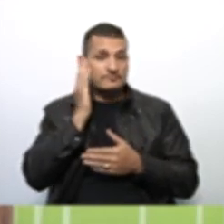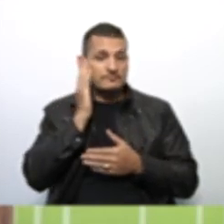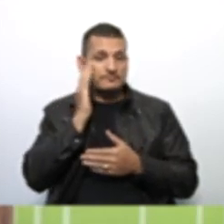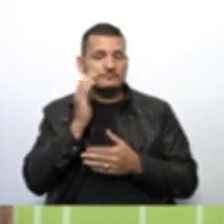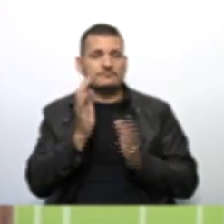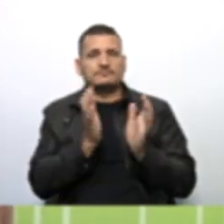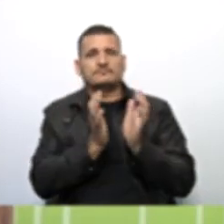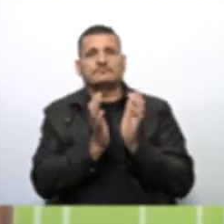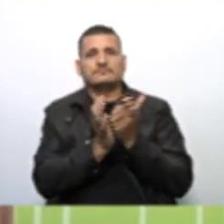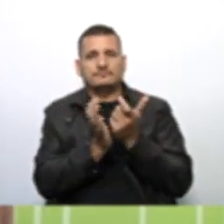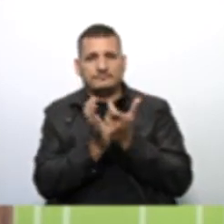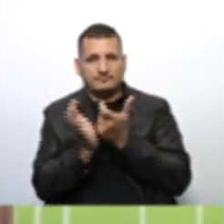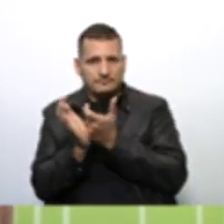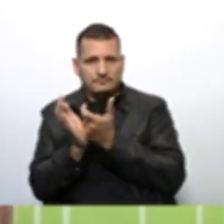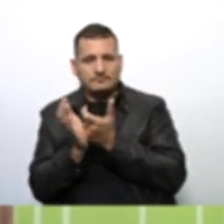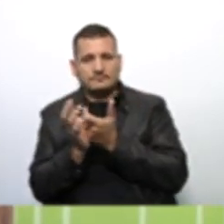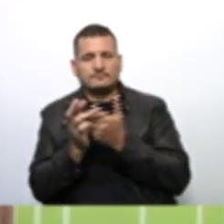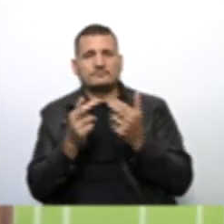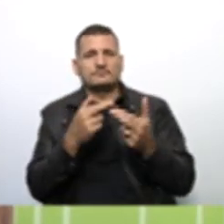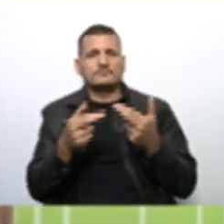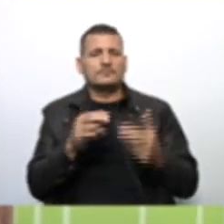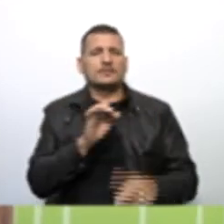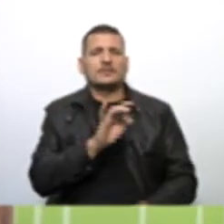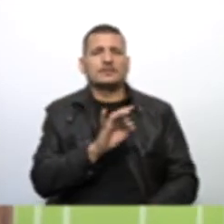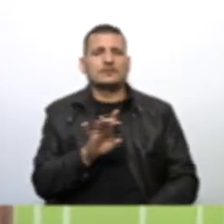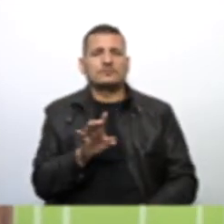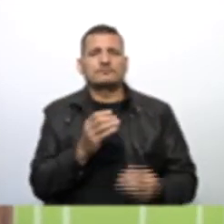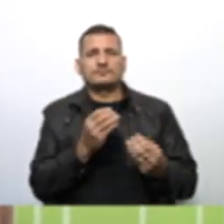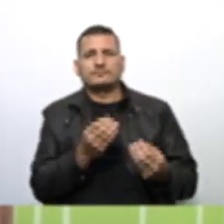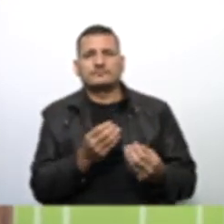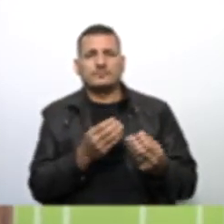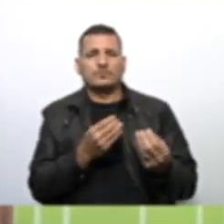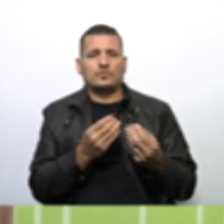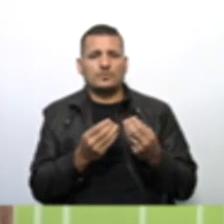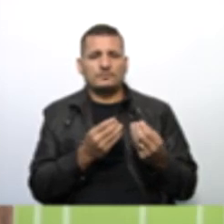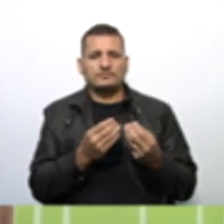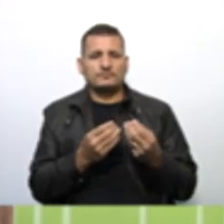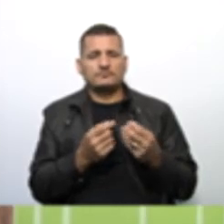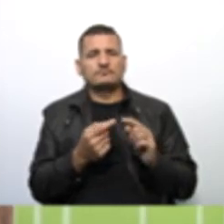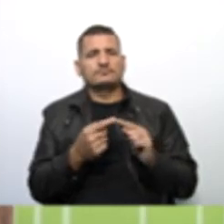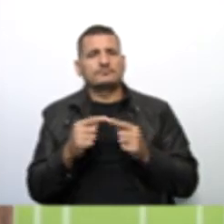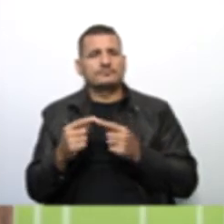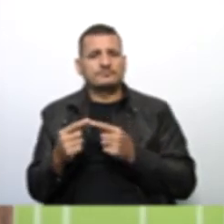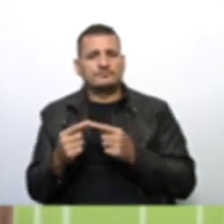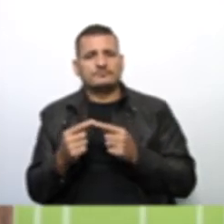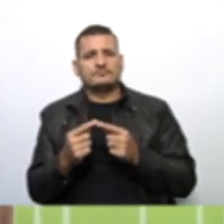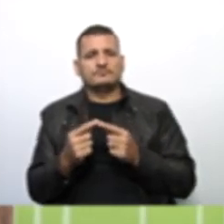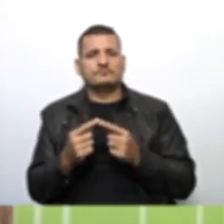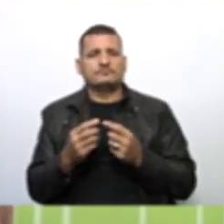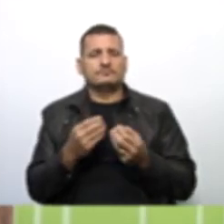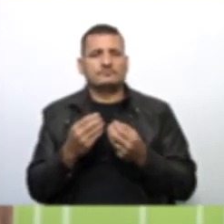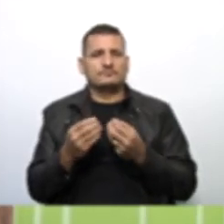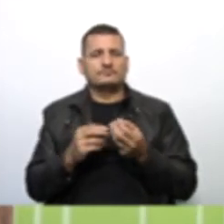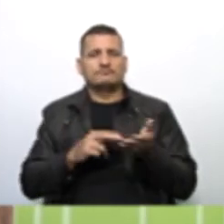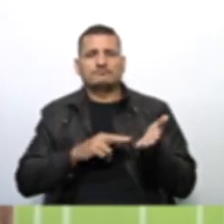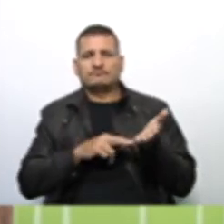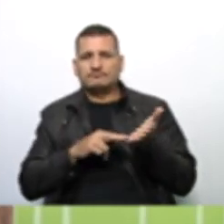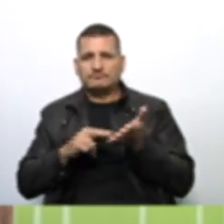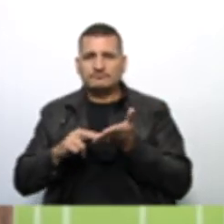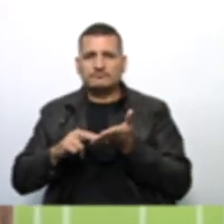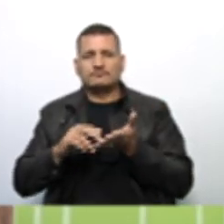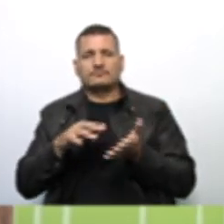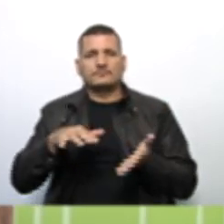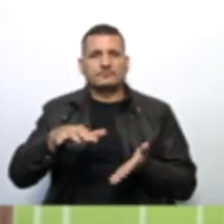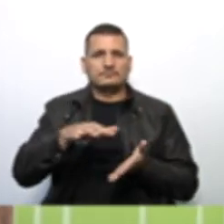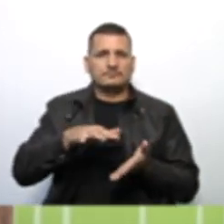da classificação. Para que serve cada uma, como interliga, como que eu vou ligar os dispositivos, o